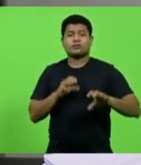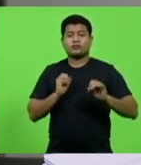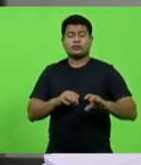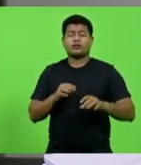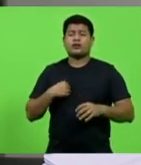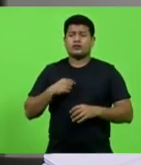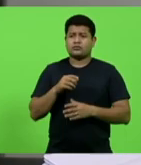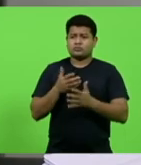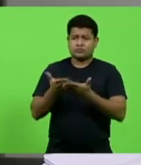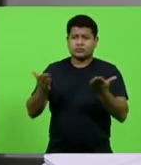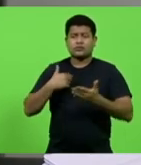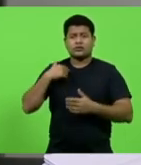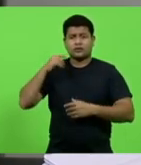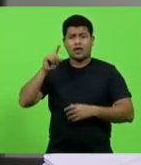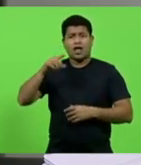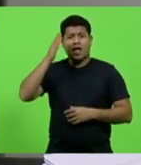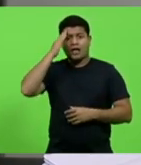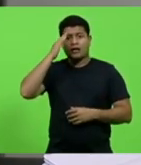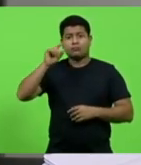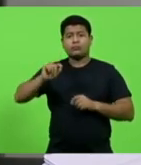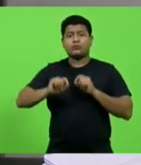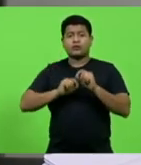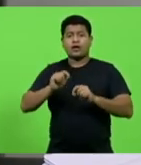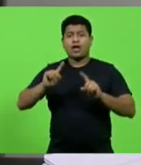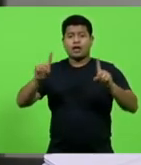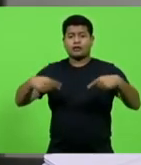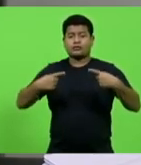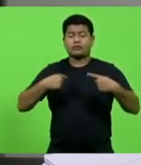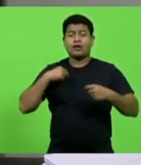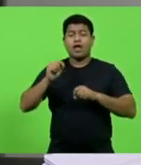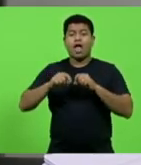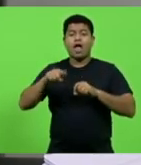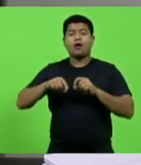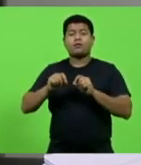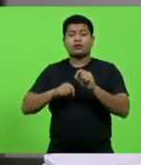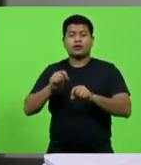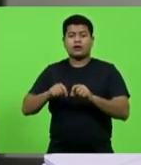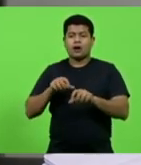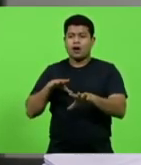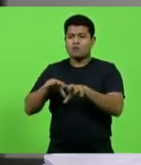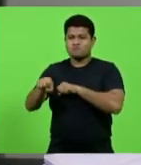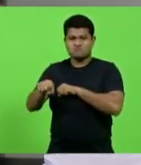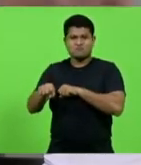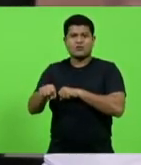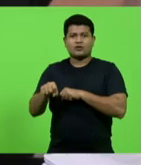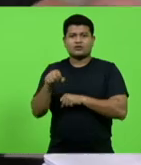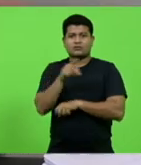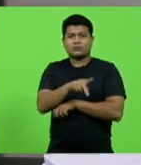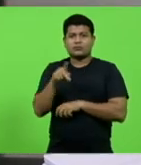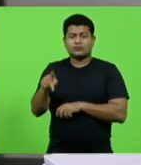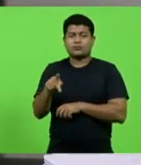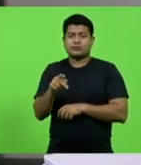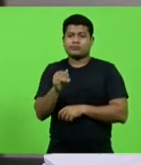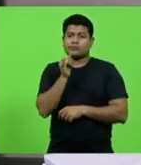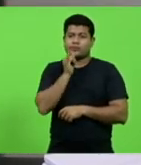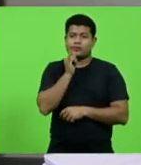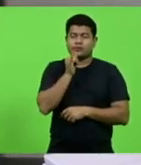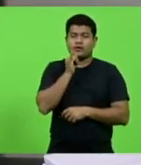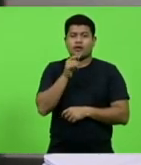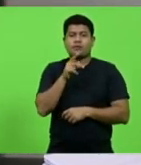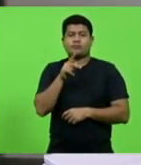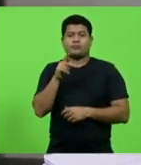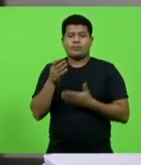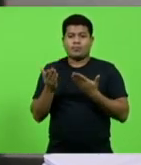um dos desafios que nós temos é a habilitação dos profissionais da educação. Professor que ensina física, que não é formado em física, professor que